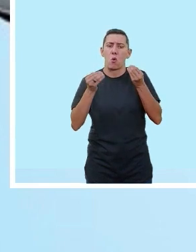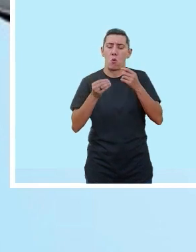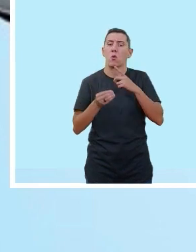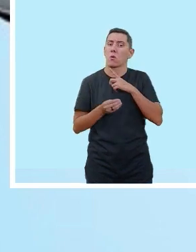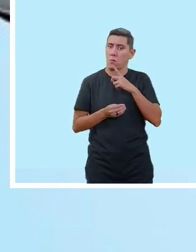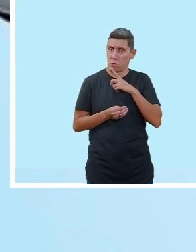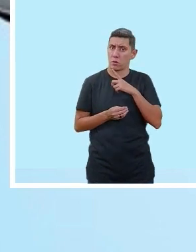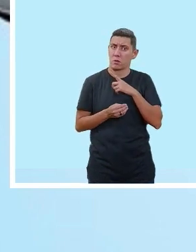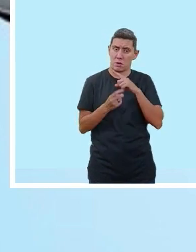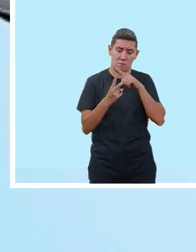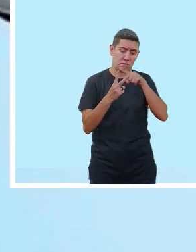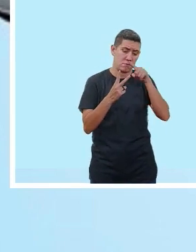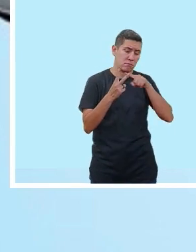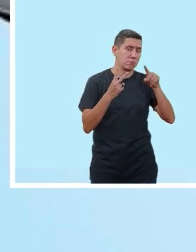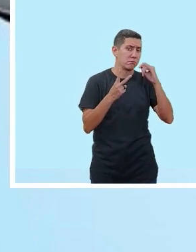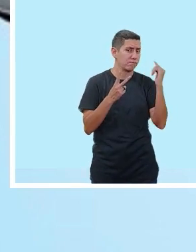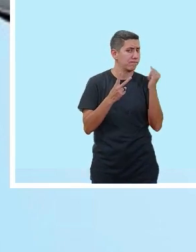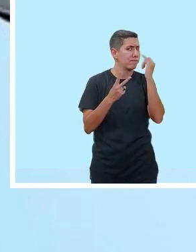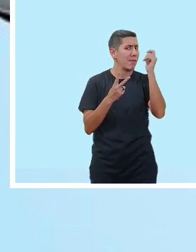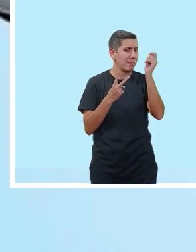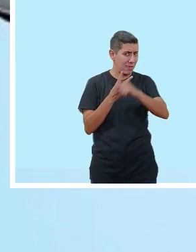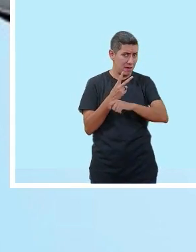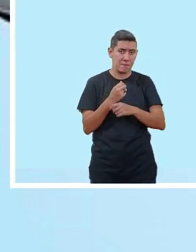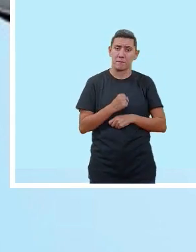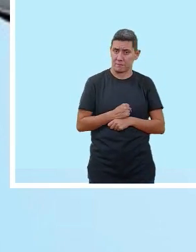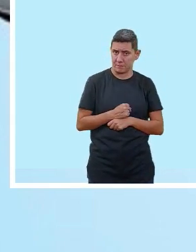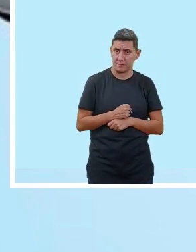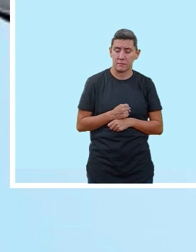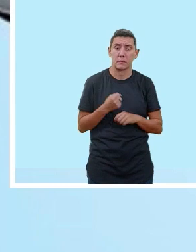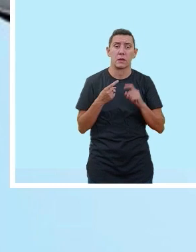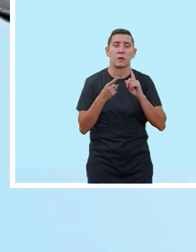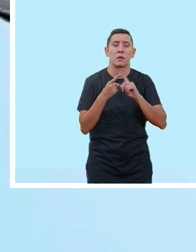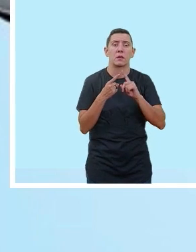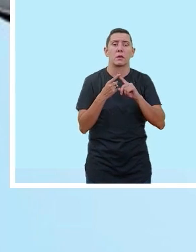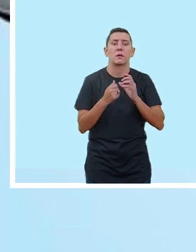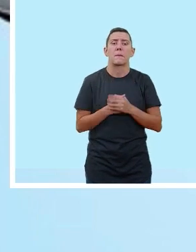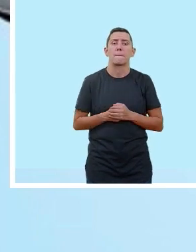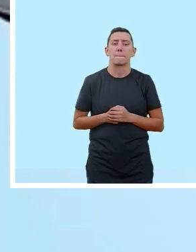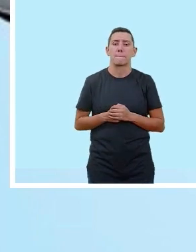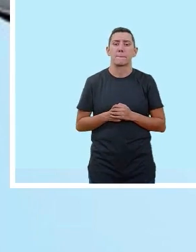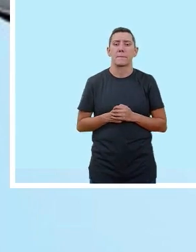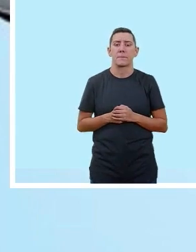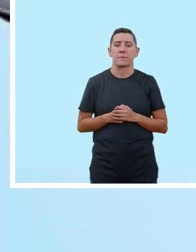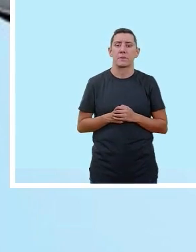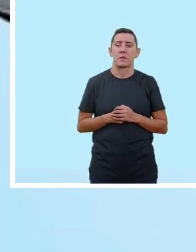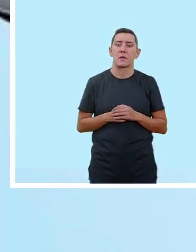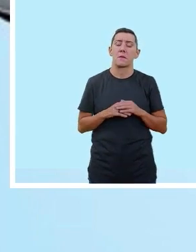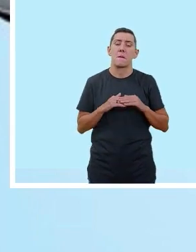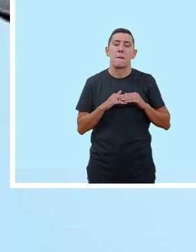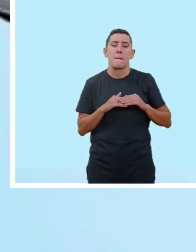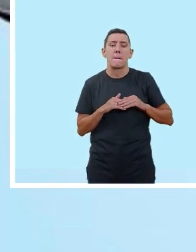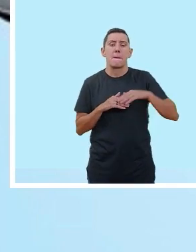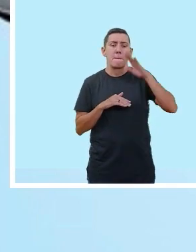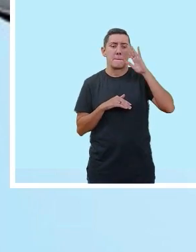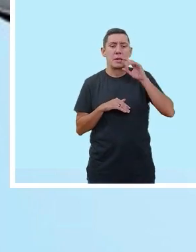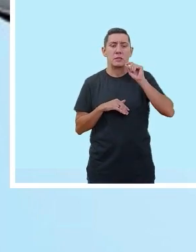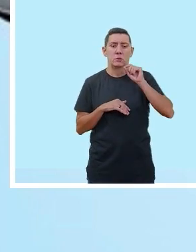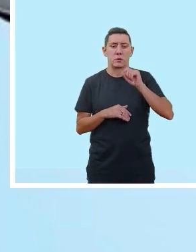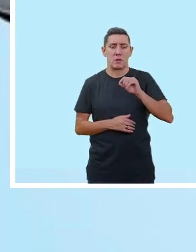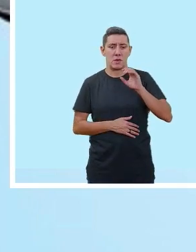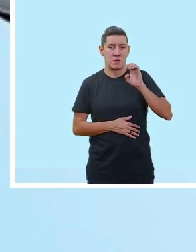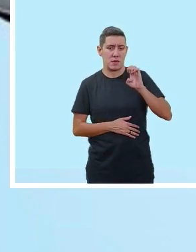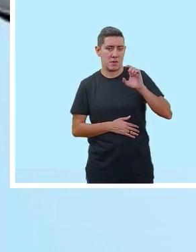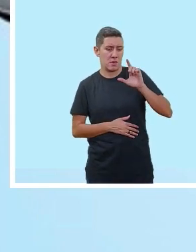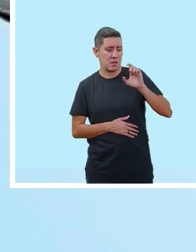bem importantes aqui. Primeiro, um aumento da eletrificação. Então, nós